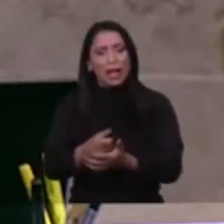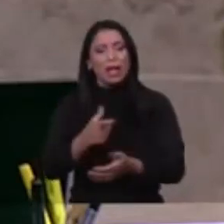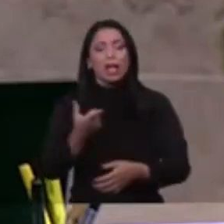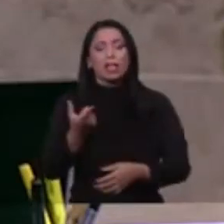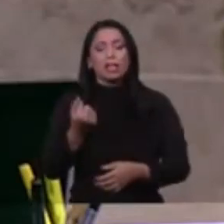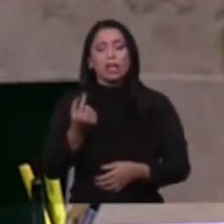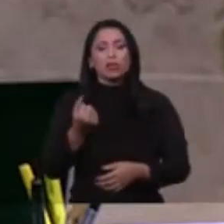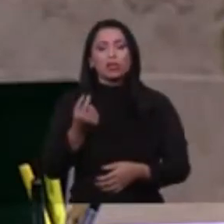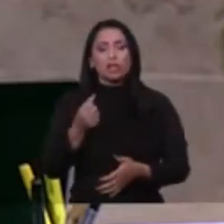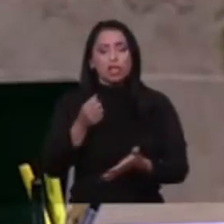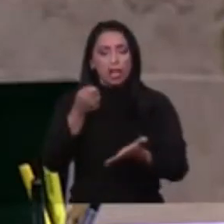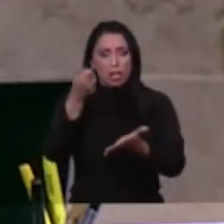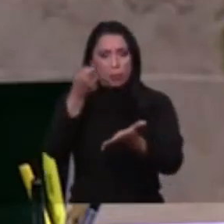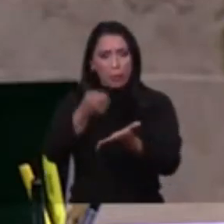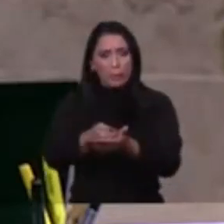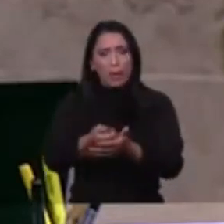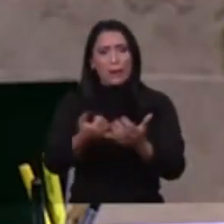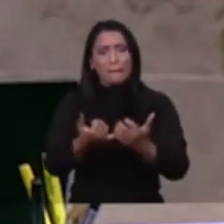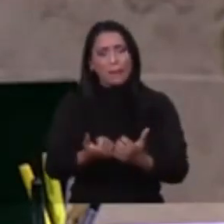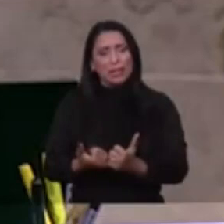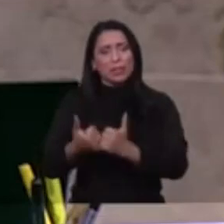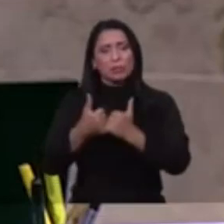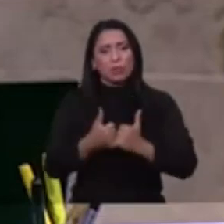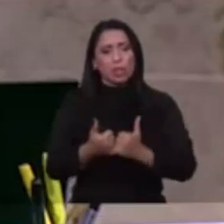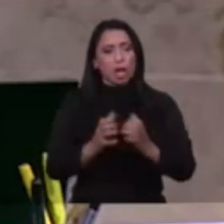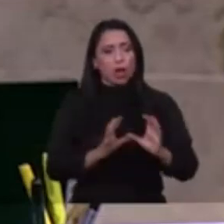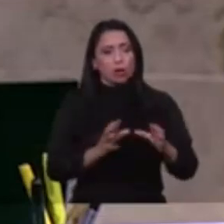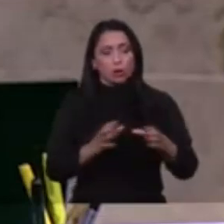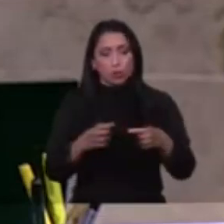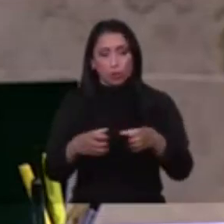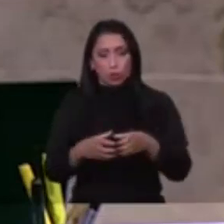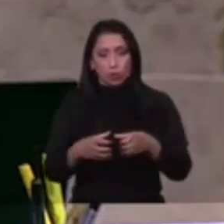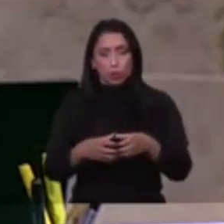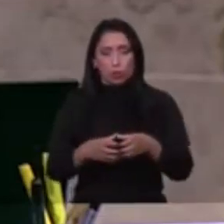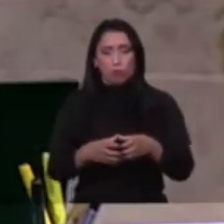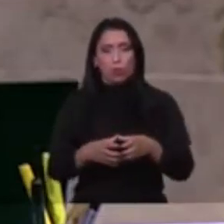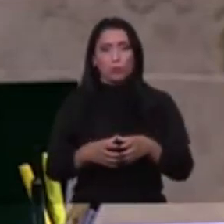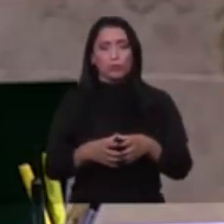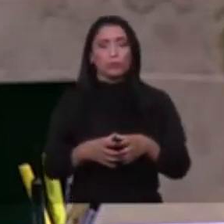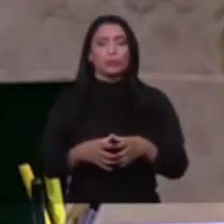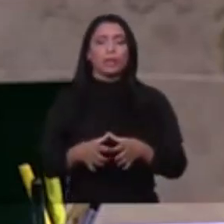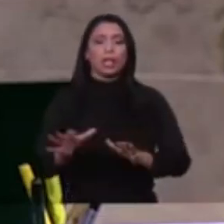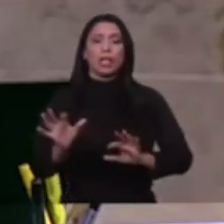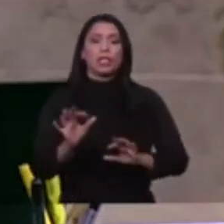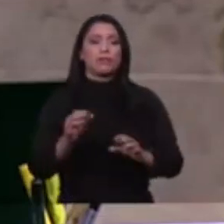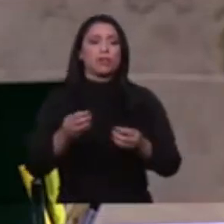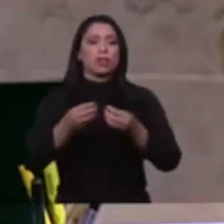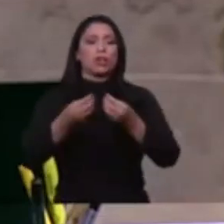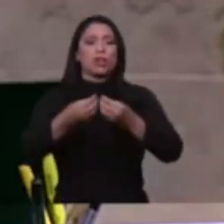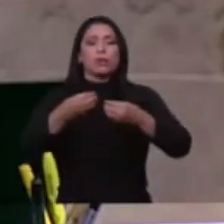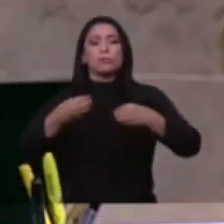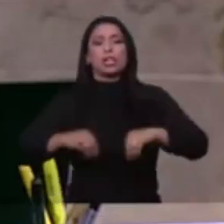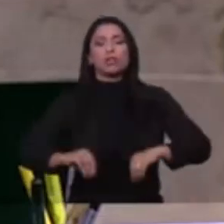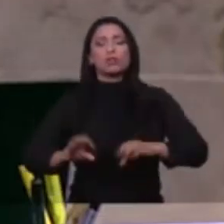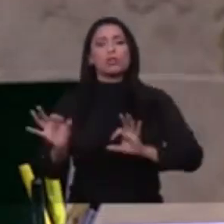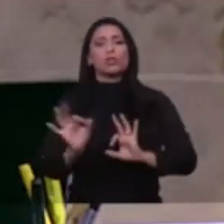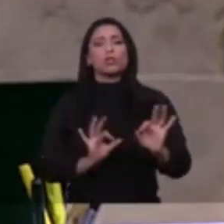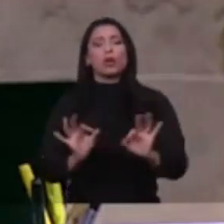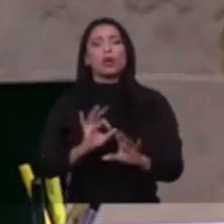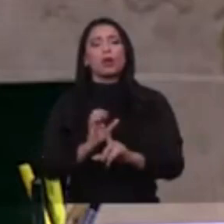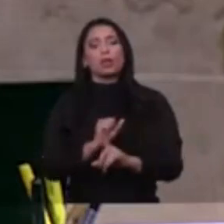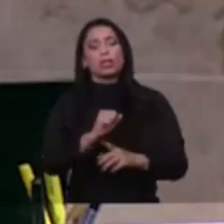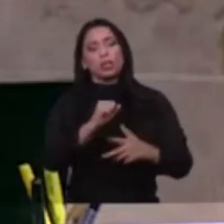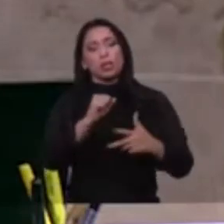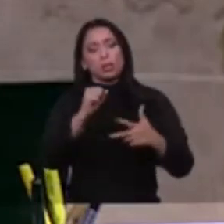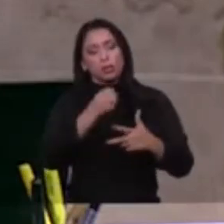à lesão de um direito extrapatrimonial da coletividade, no caso em específico, à ordem pública, aos poderes constitucionais